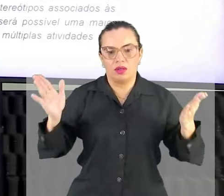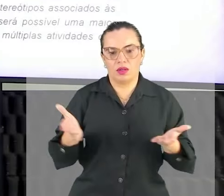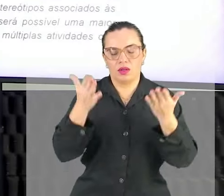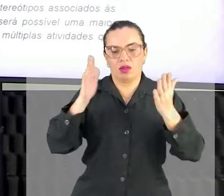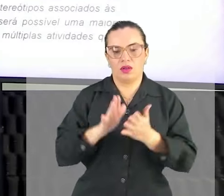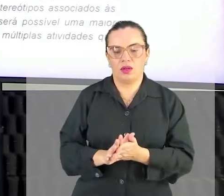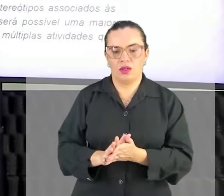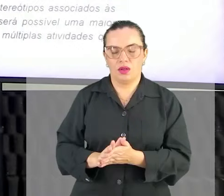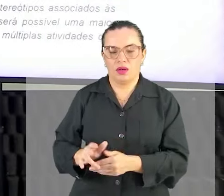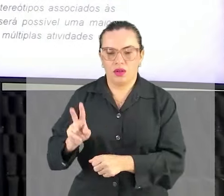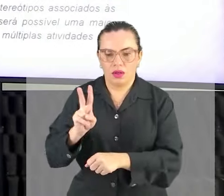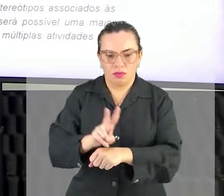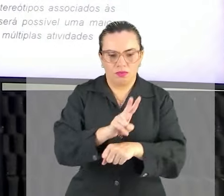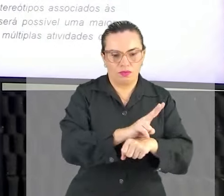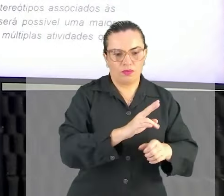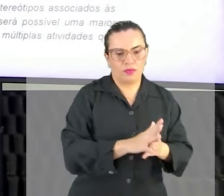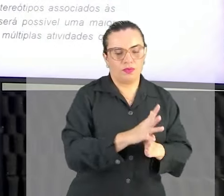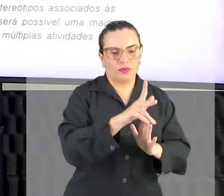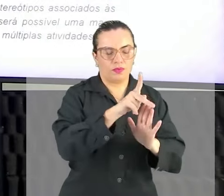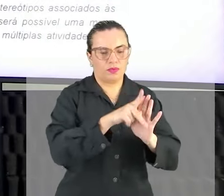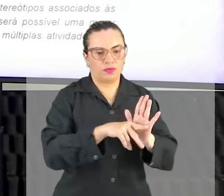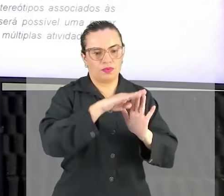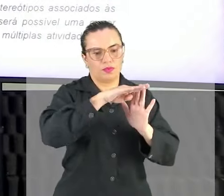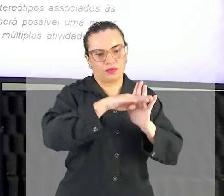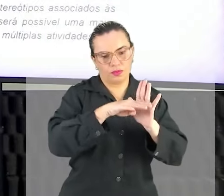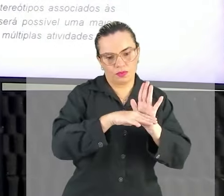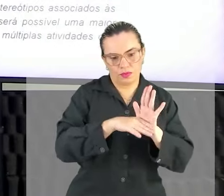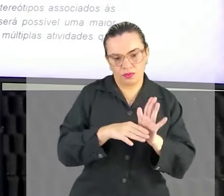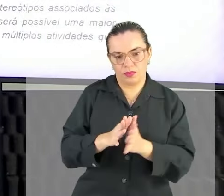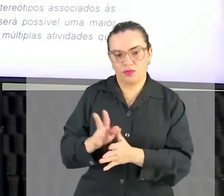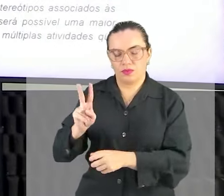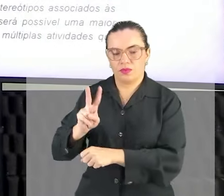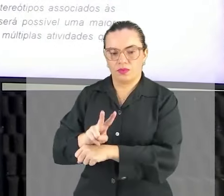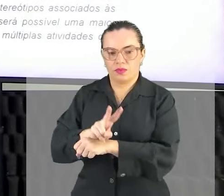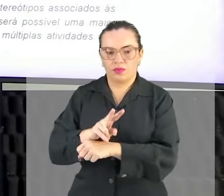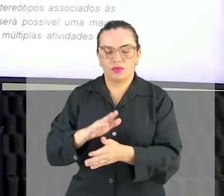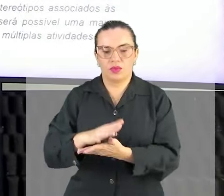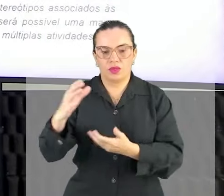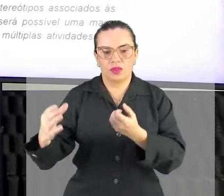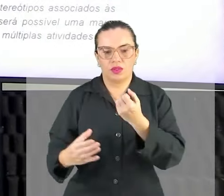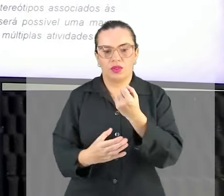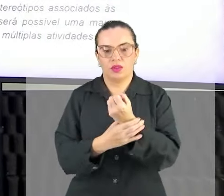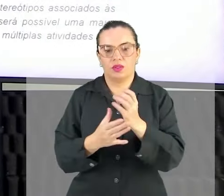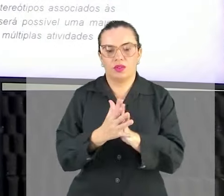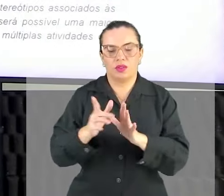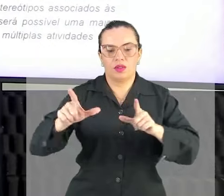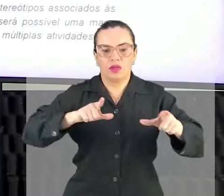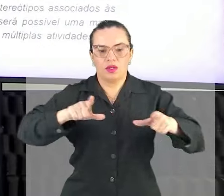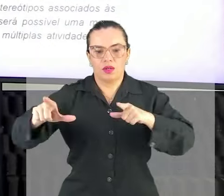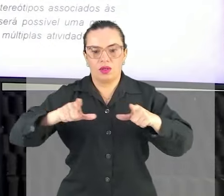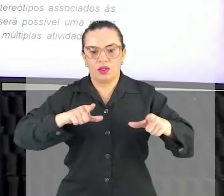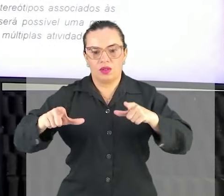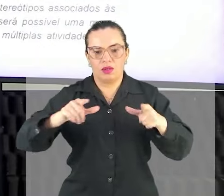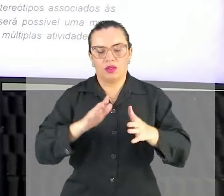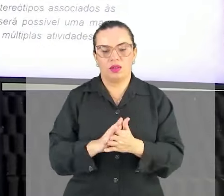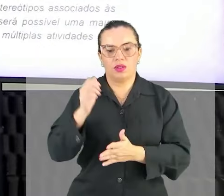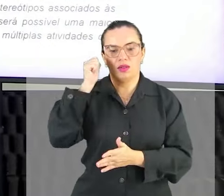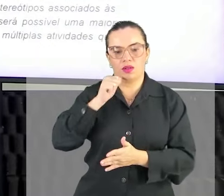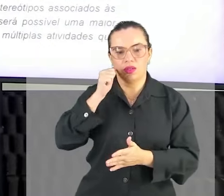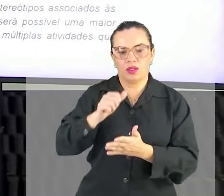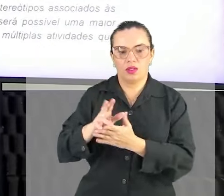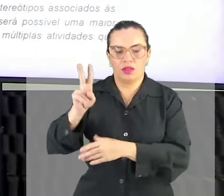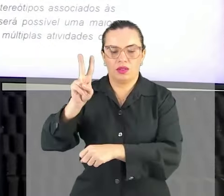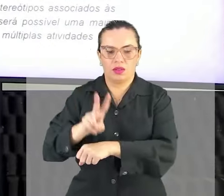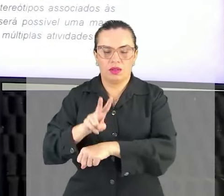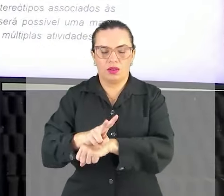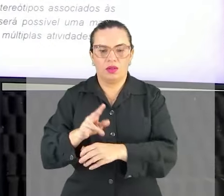incentivos fiscais, programas de fiscalização das garantias trabalhistas das mulheres cuidadoras, a fim de diminuir